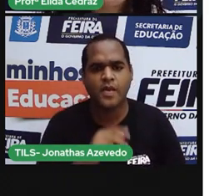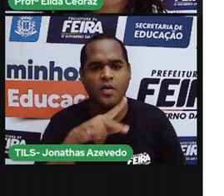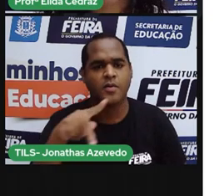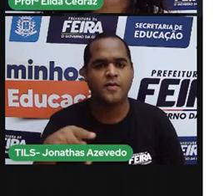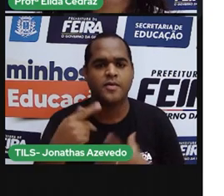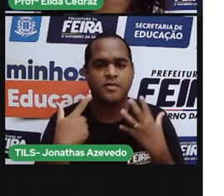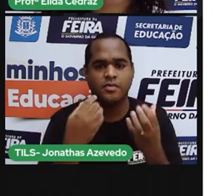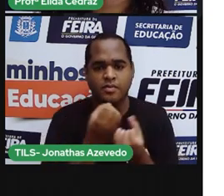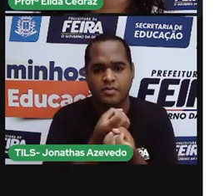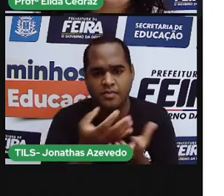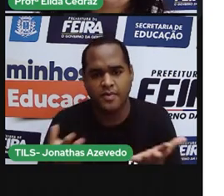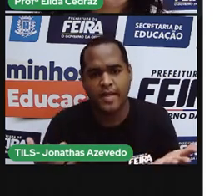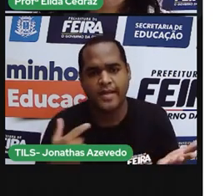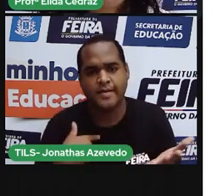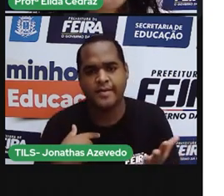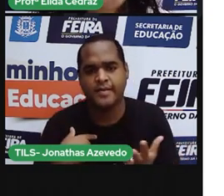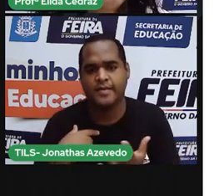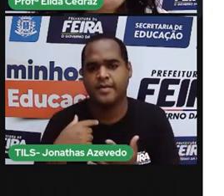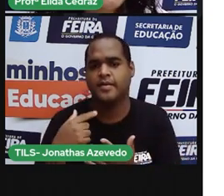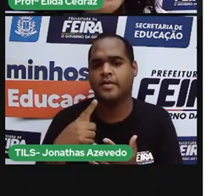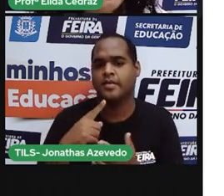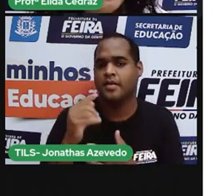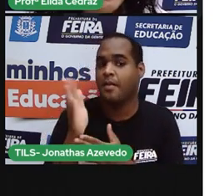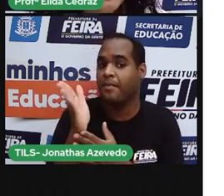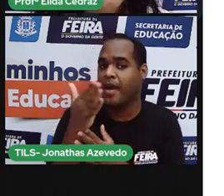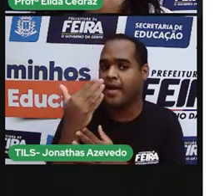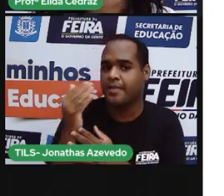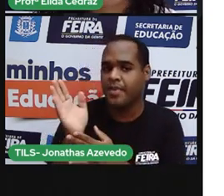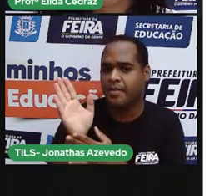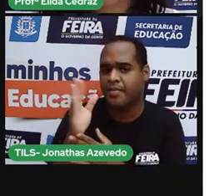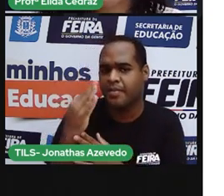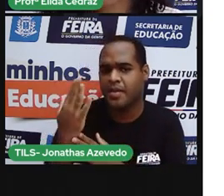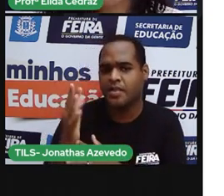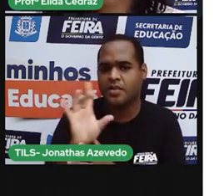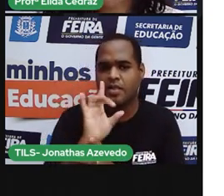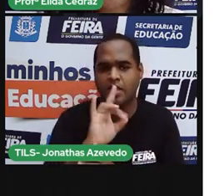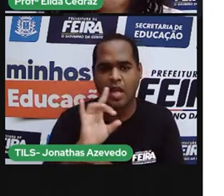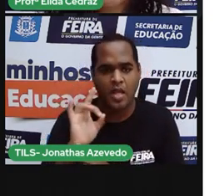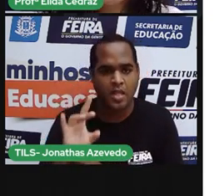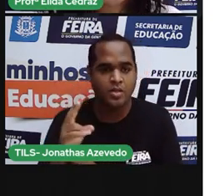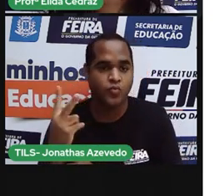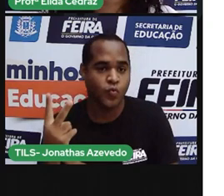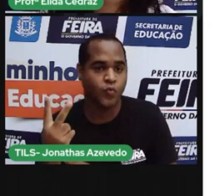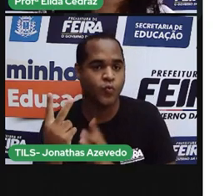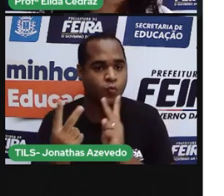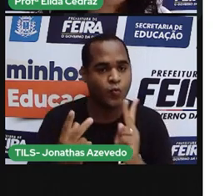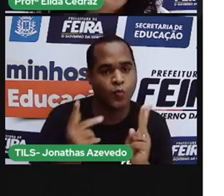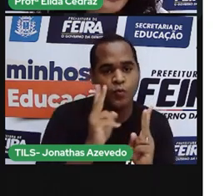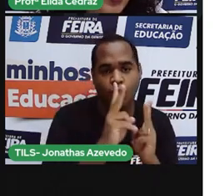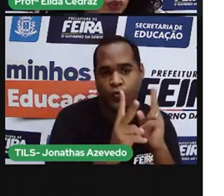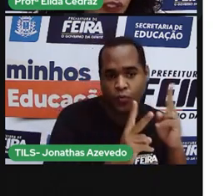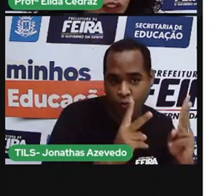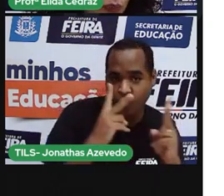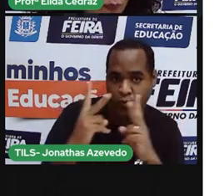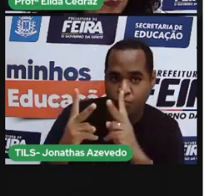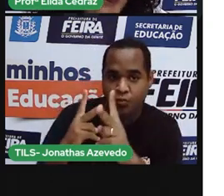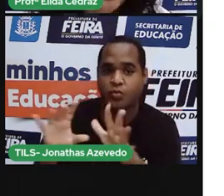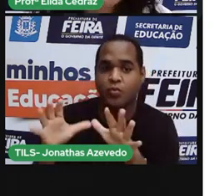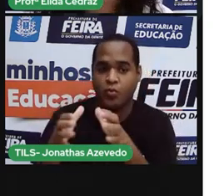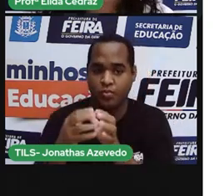professor distribuirá uma bandeirinha para cada dupla de alunos do quarto